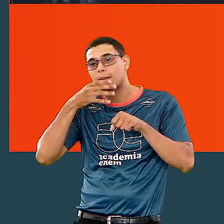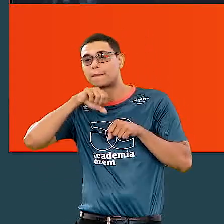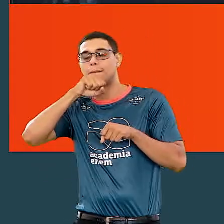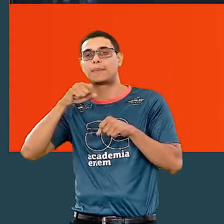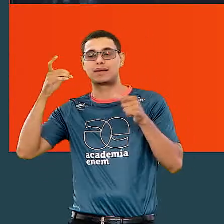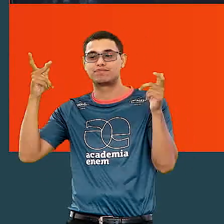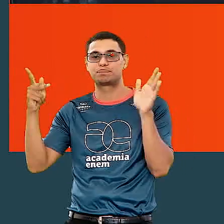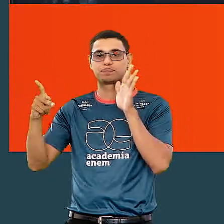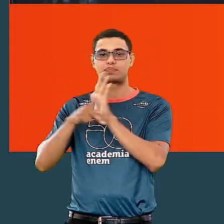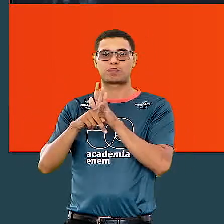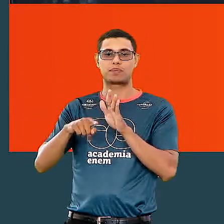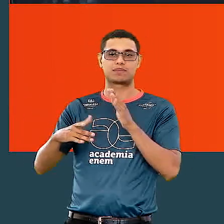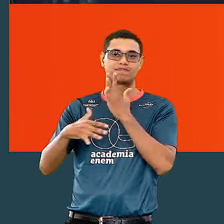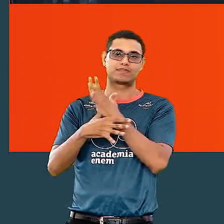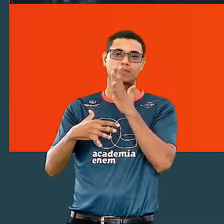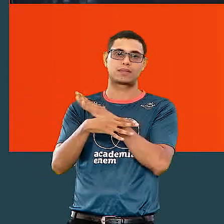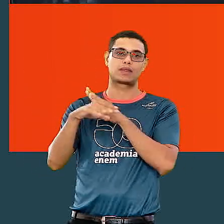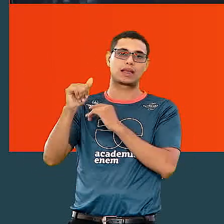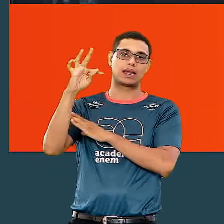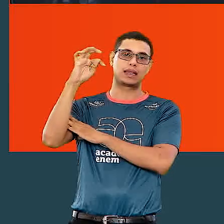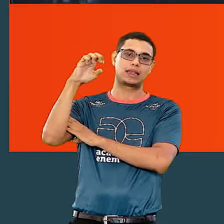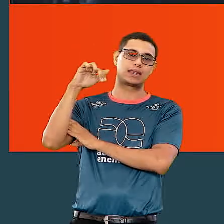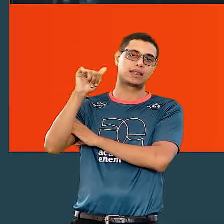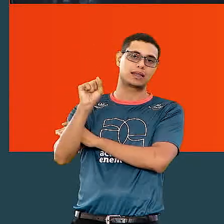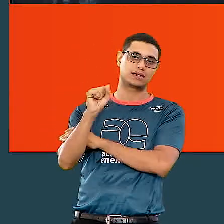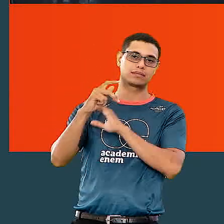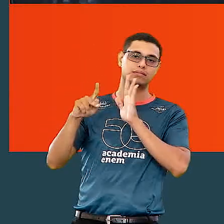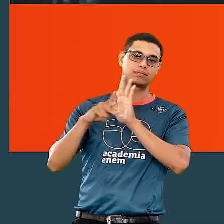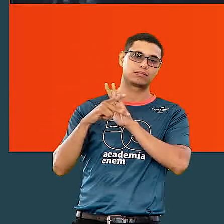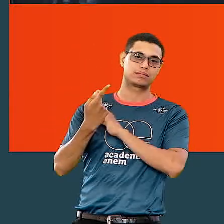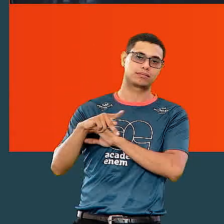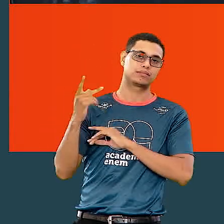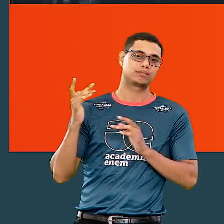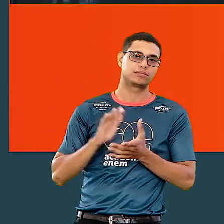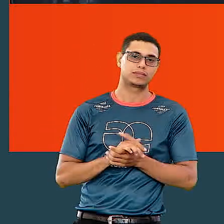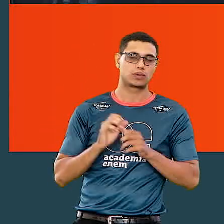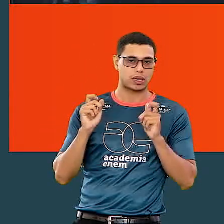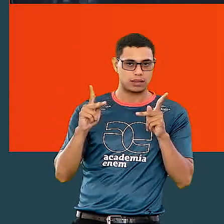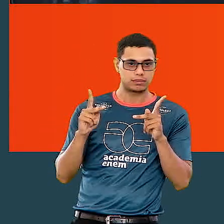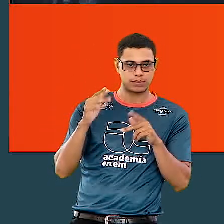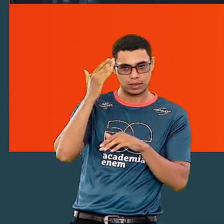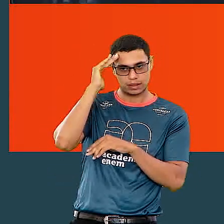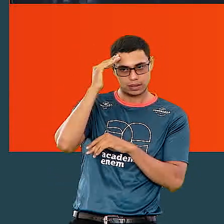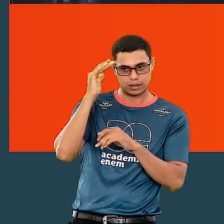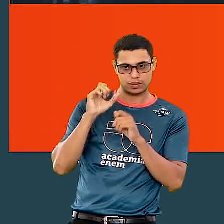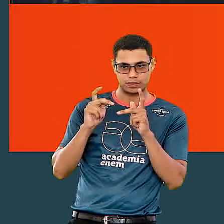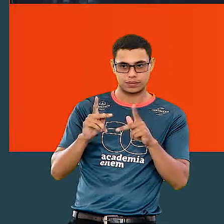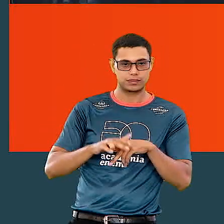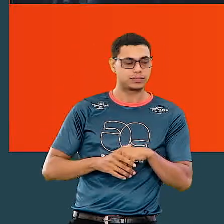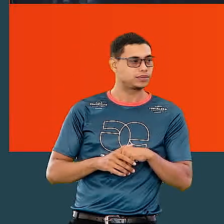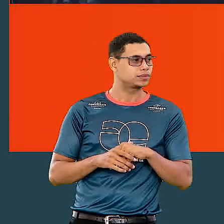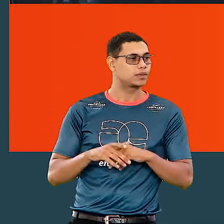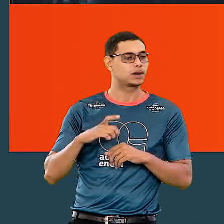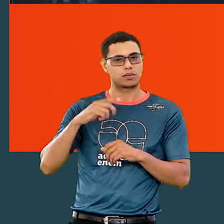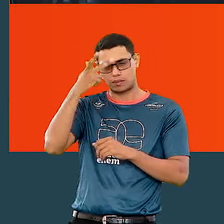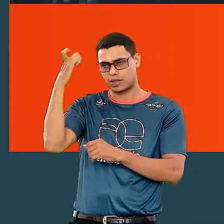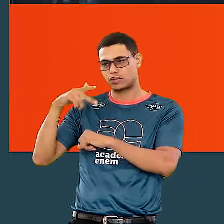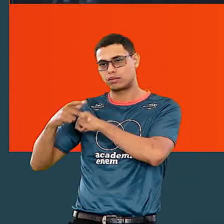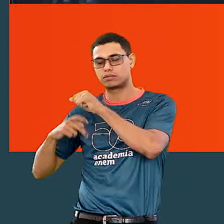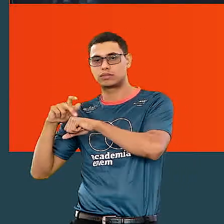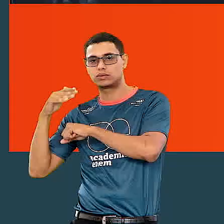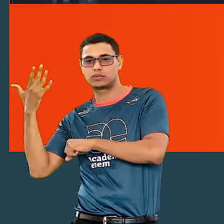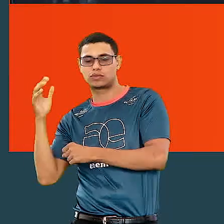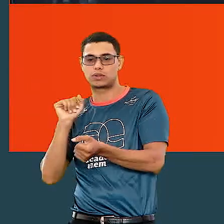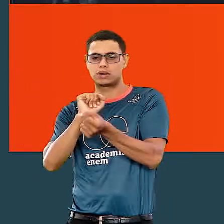mãe ateniense para ser considerado nativo. Solfilas, tranquilo nisso aí? Tá certo, então estrangeiro não pode,